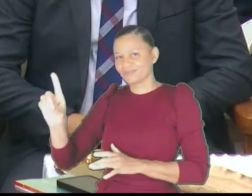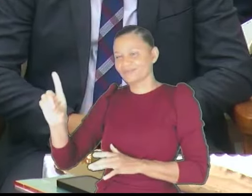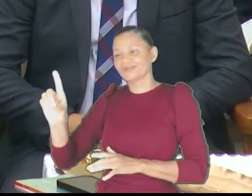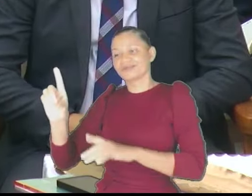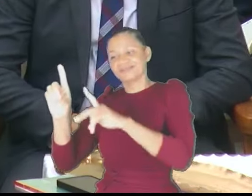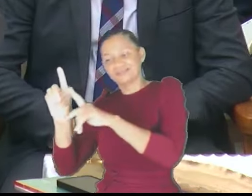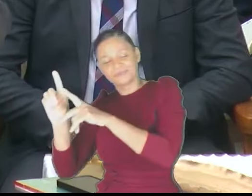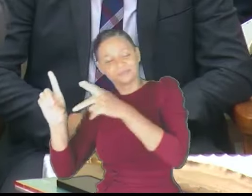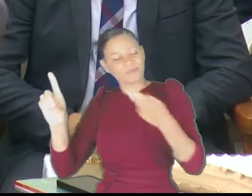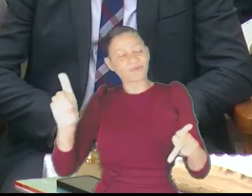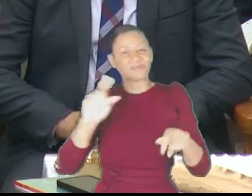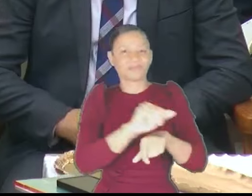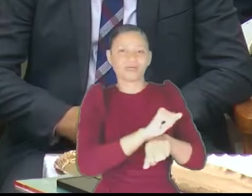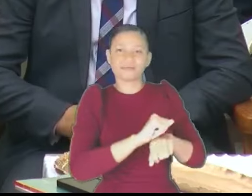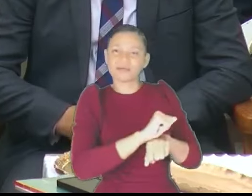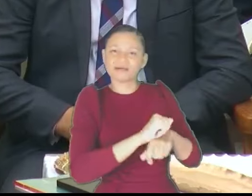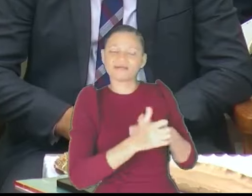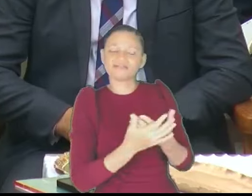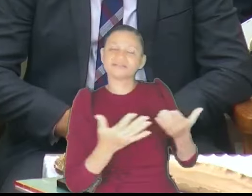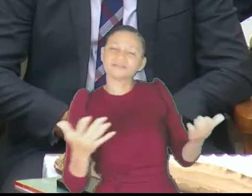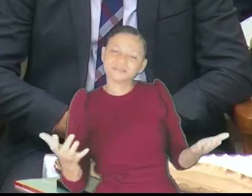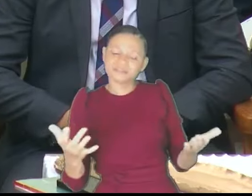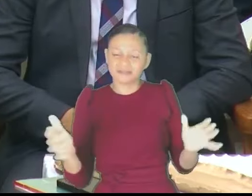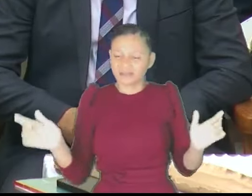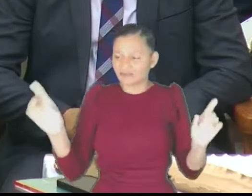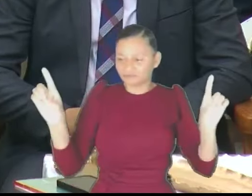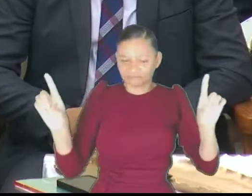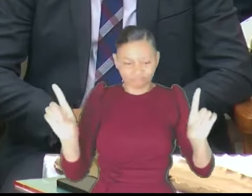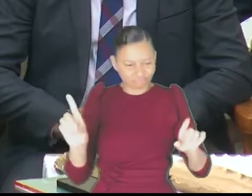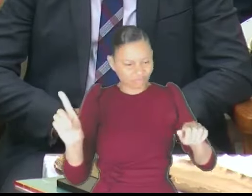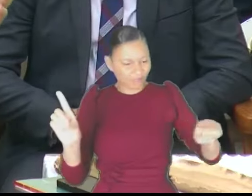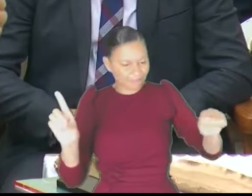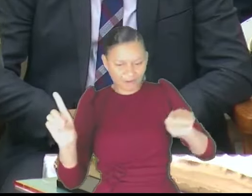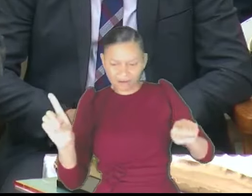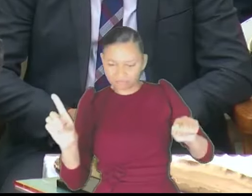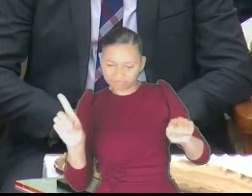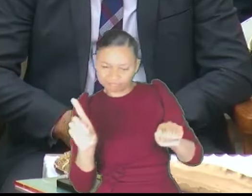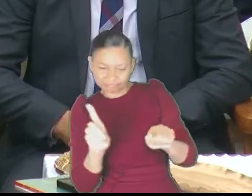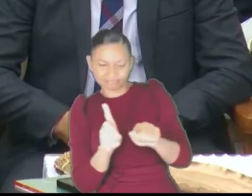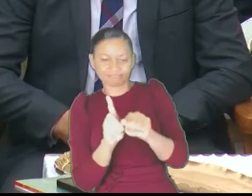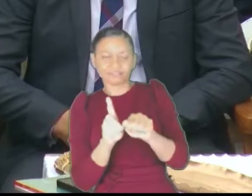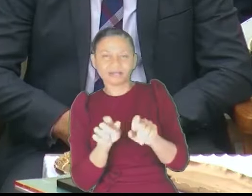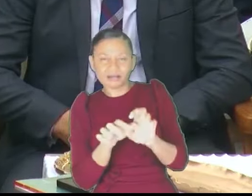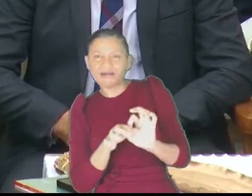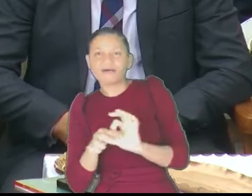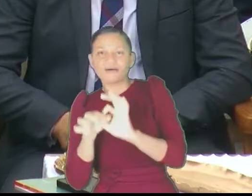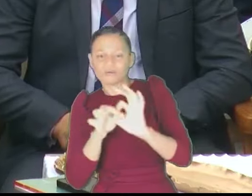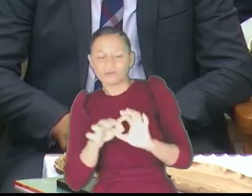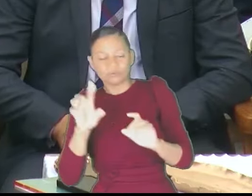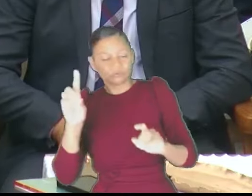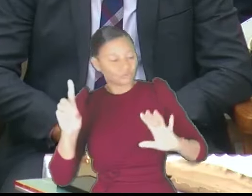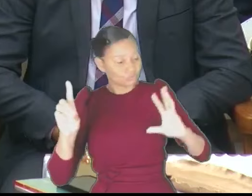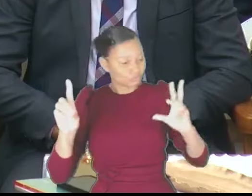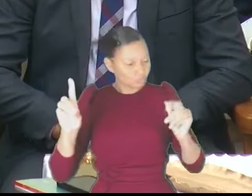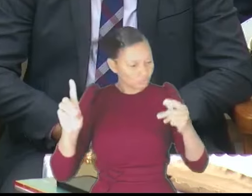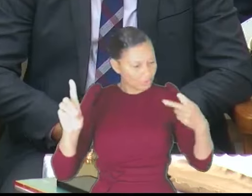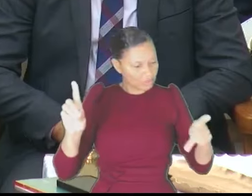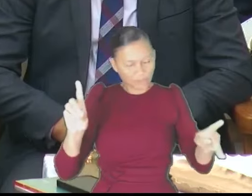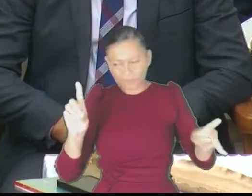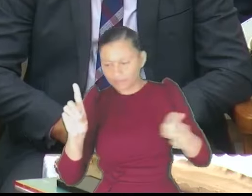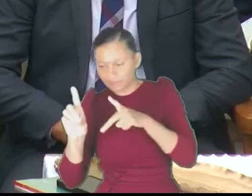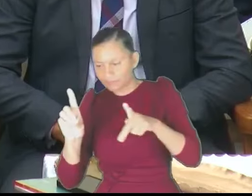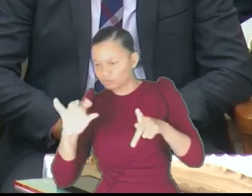E aí, a aliança estabelecida entre Deus e Abraão consistia em troca: tudo que é meu é teu, tudo que é teu é